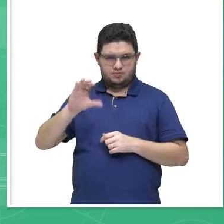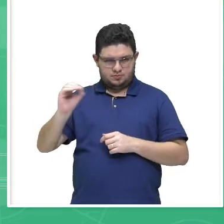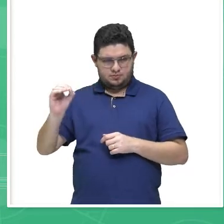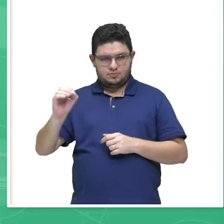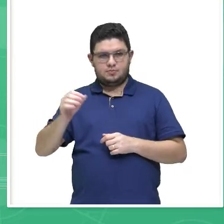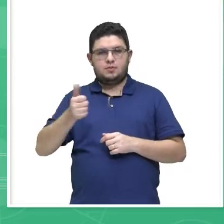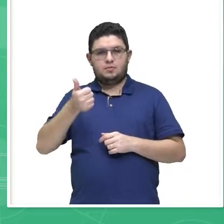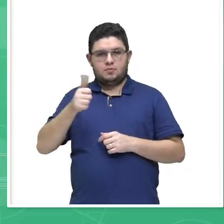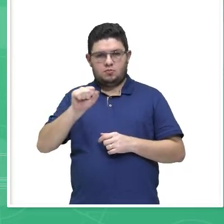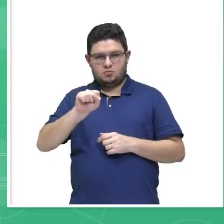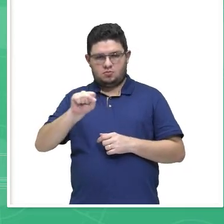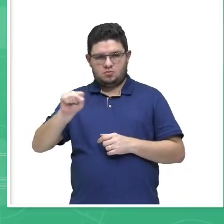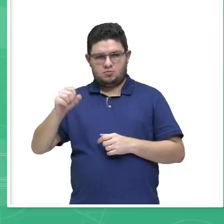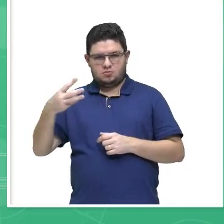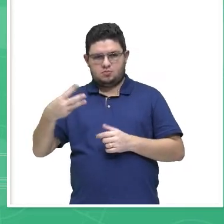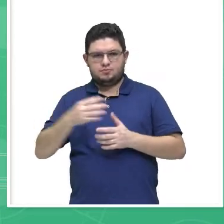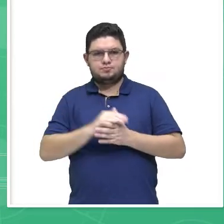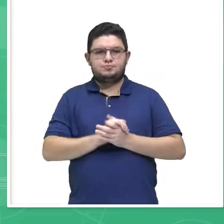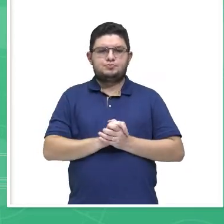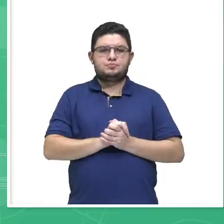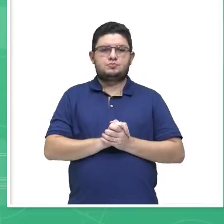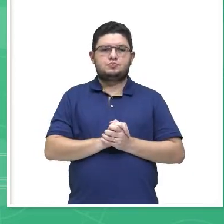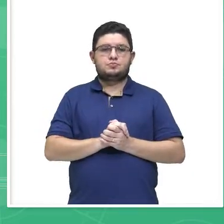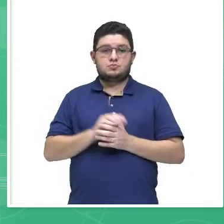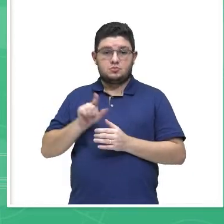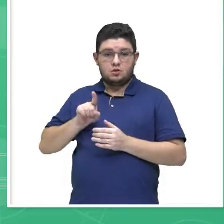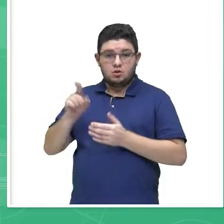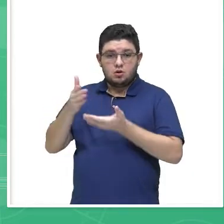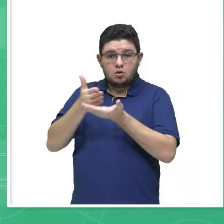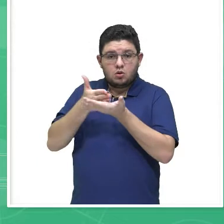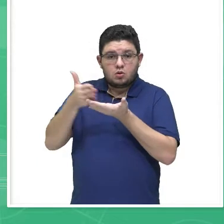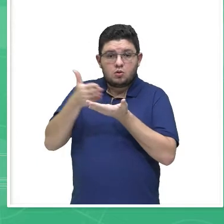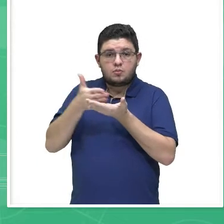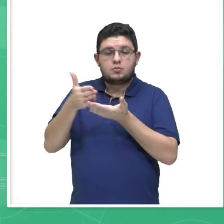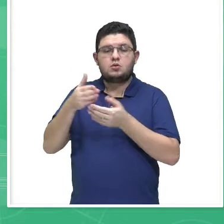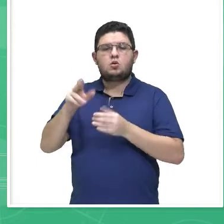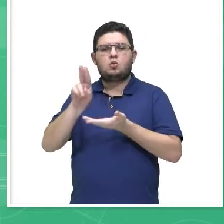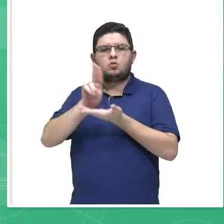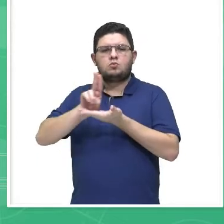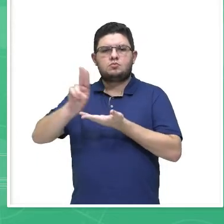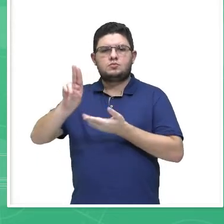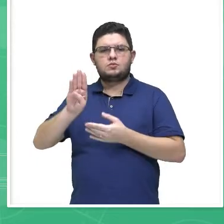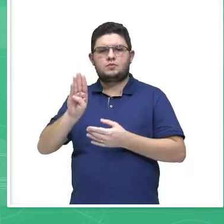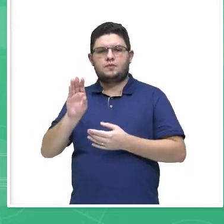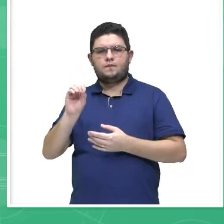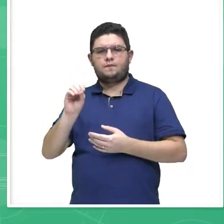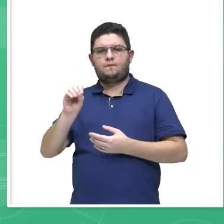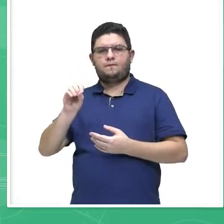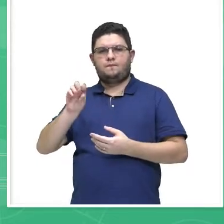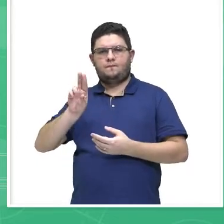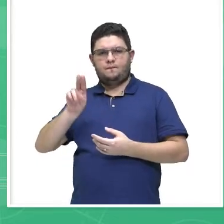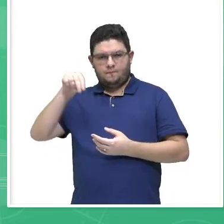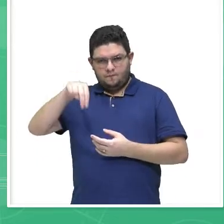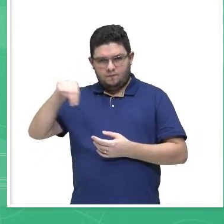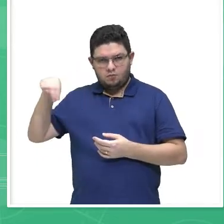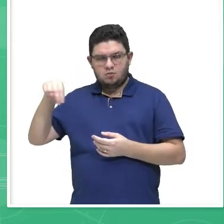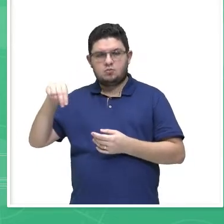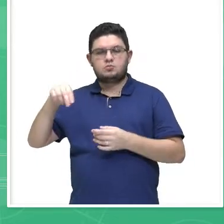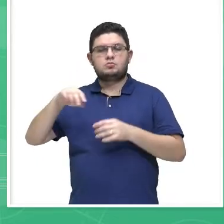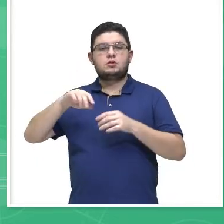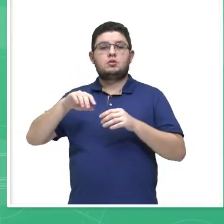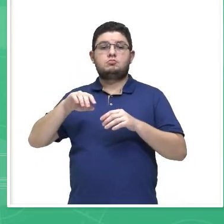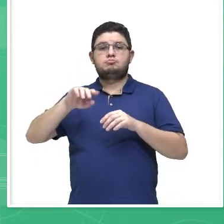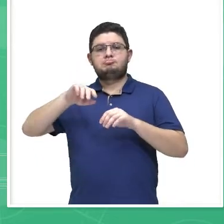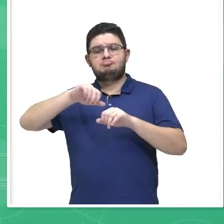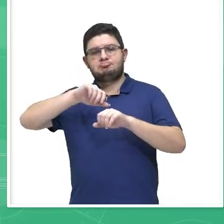tarde transferiu-se para outra universidade, a de Berlim, com o título e com o intuito